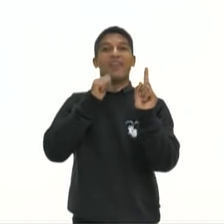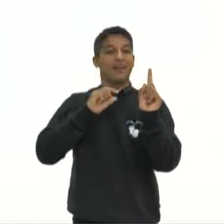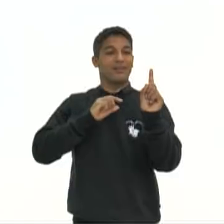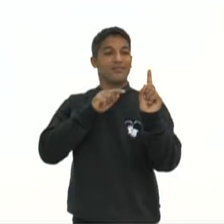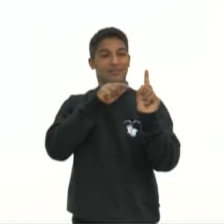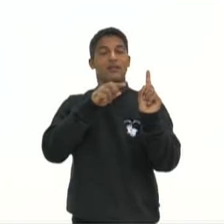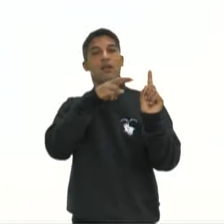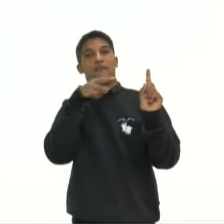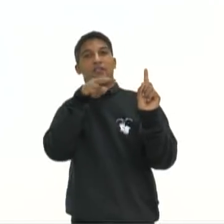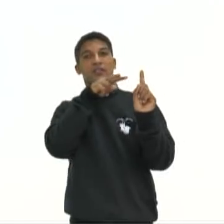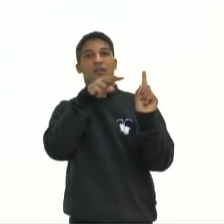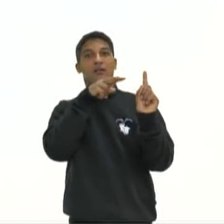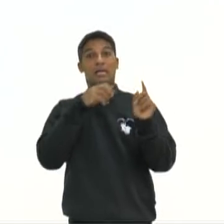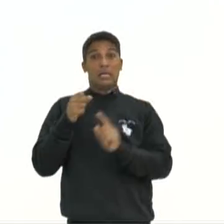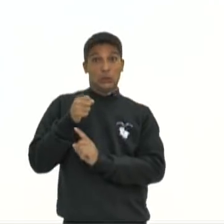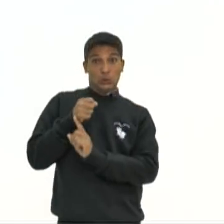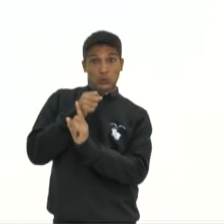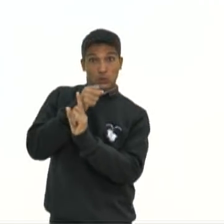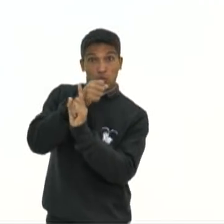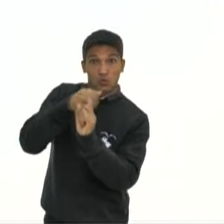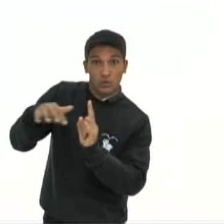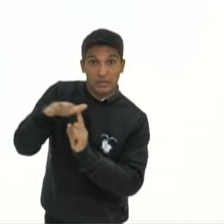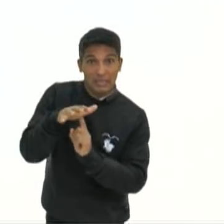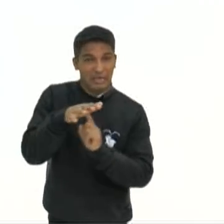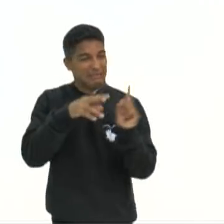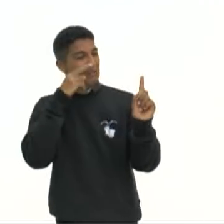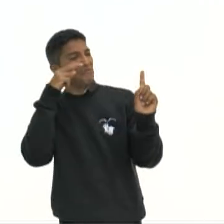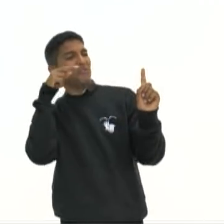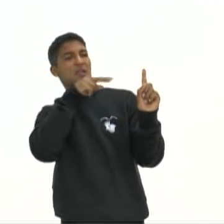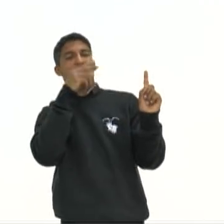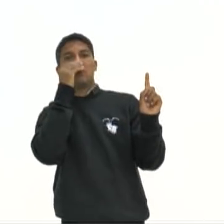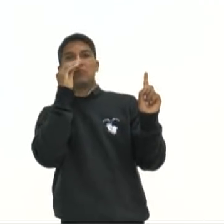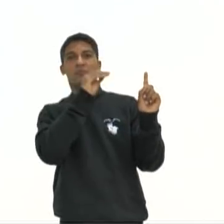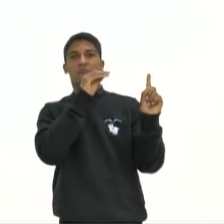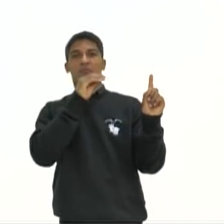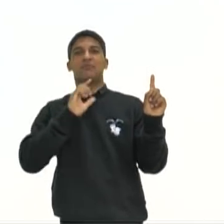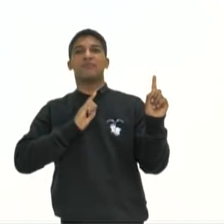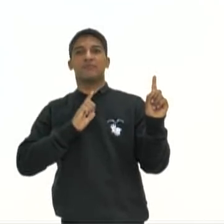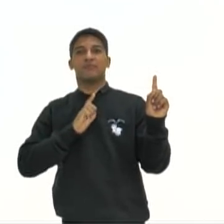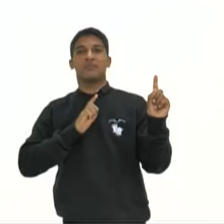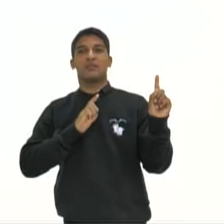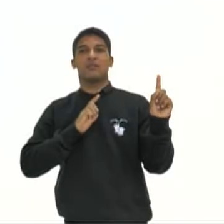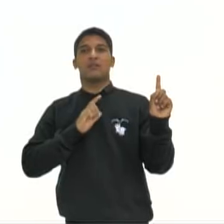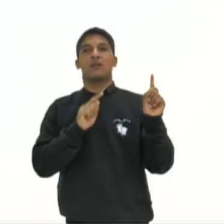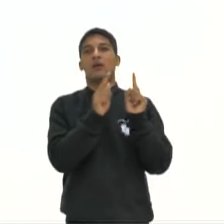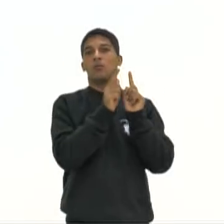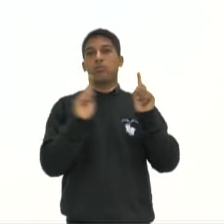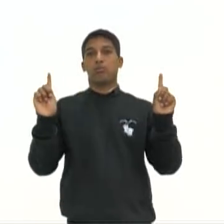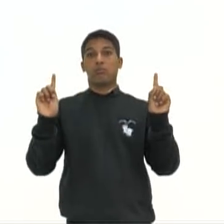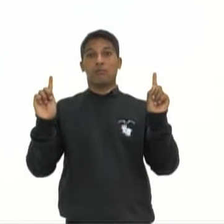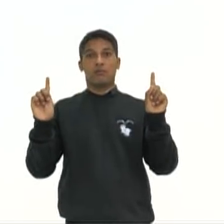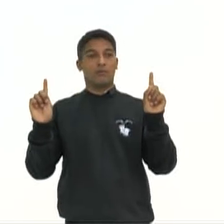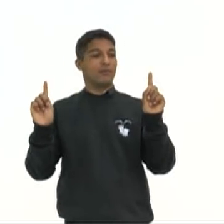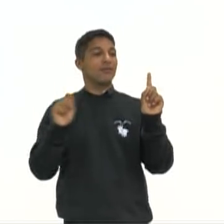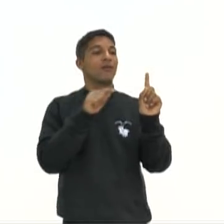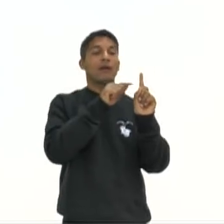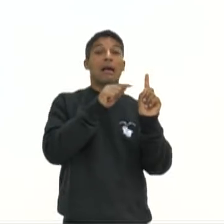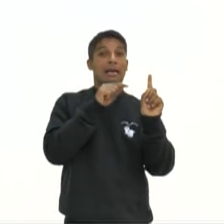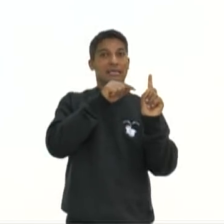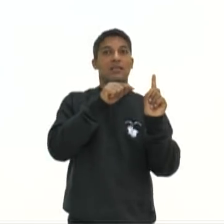período medieval, ela pode ser representada da seguinte maneira. De um lado, a mulher medieval ela era exposta como uma